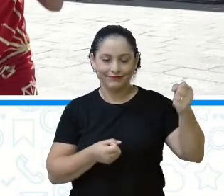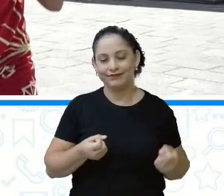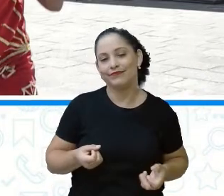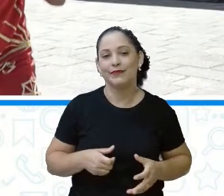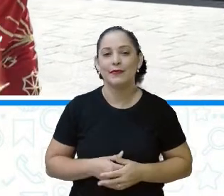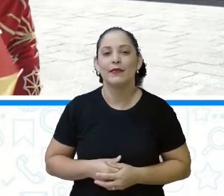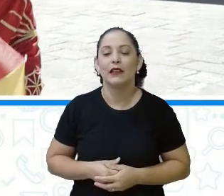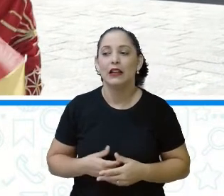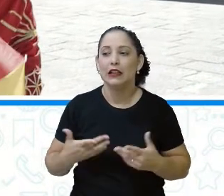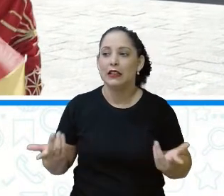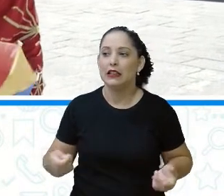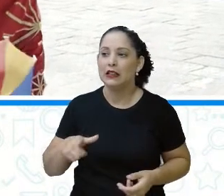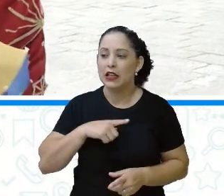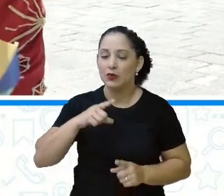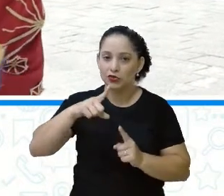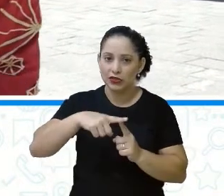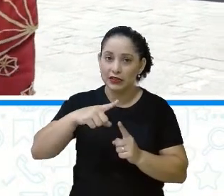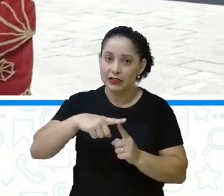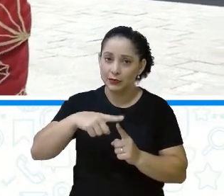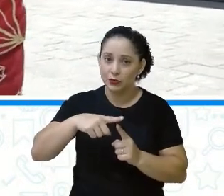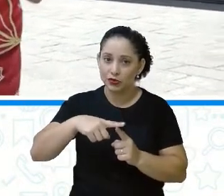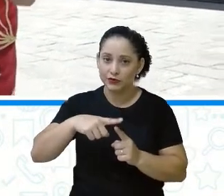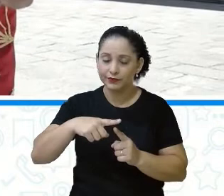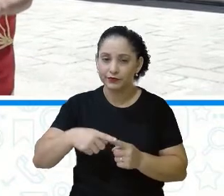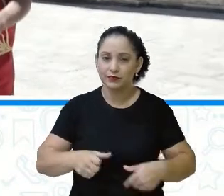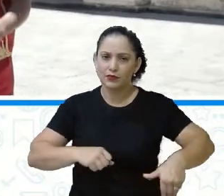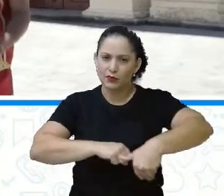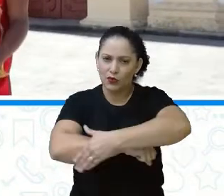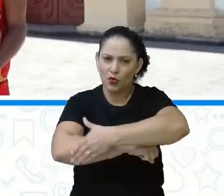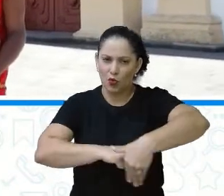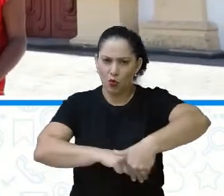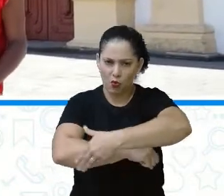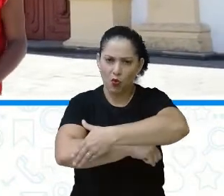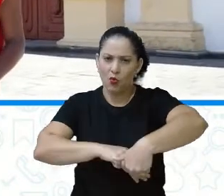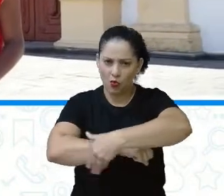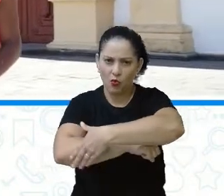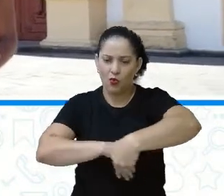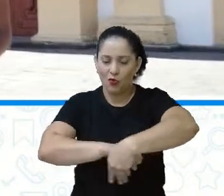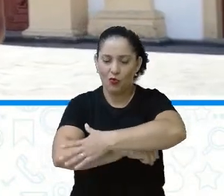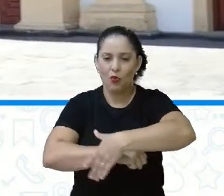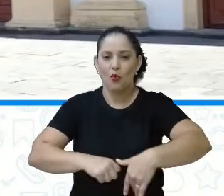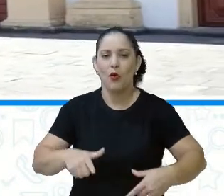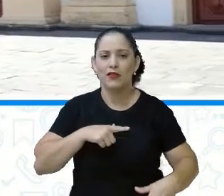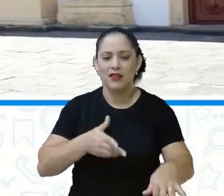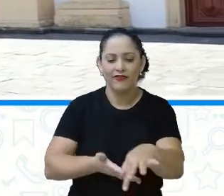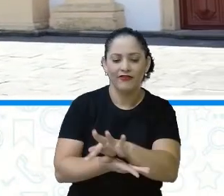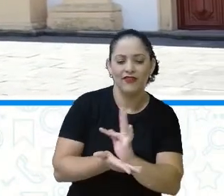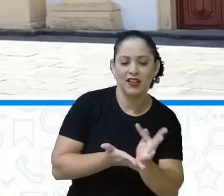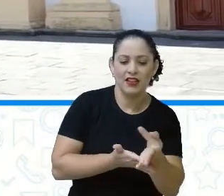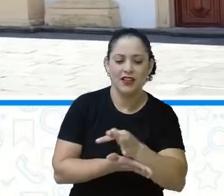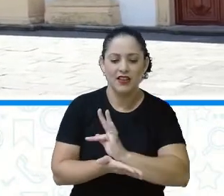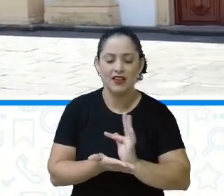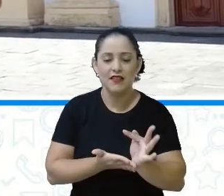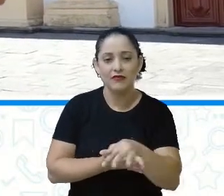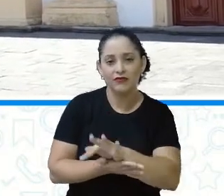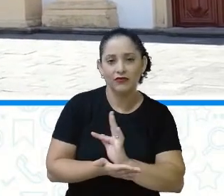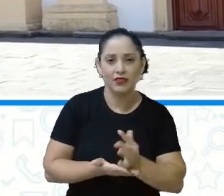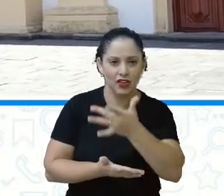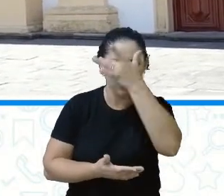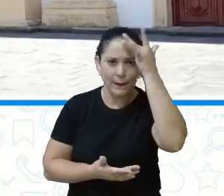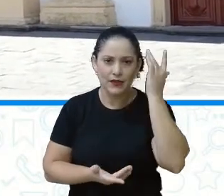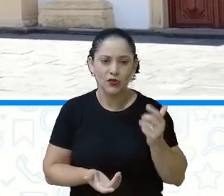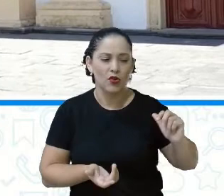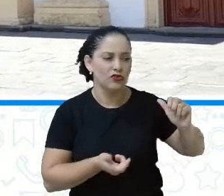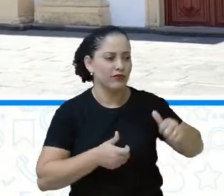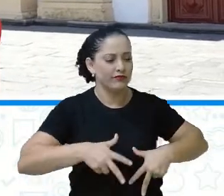frevos que nós temos, eu já falei, né? O frevo de rua, que é aquele que toca mais instrumentos, né? Mais instrumental, que as pessoas se soltam